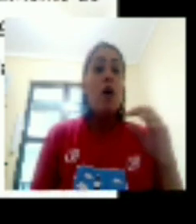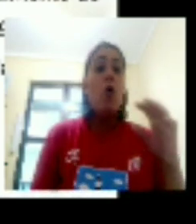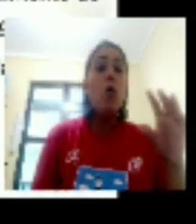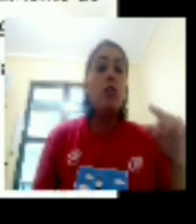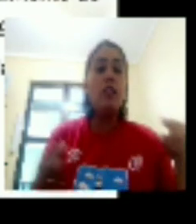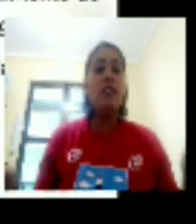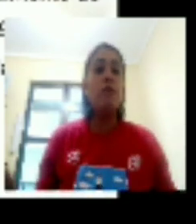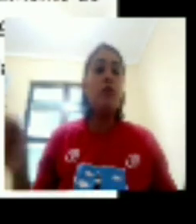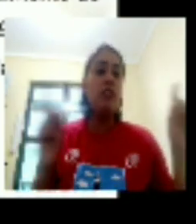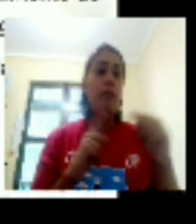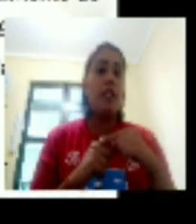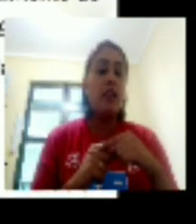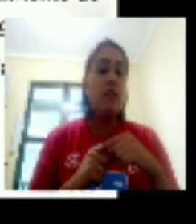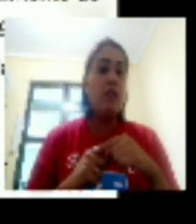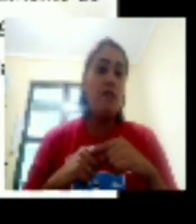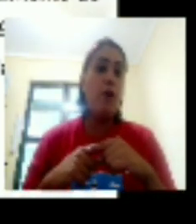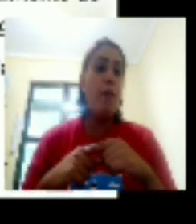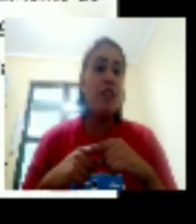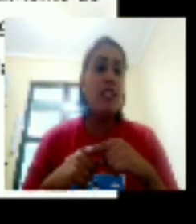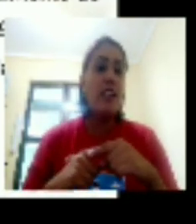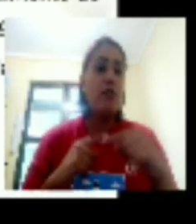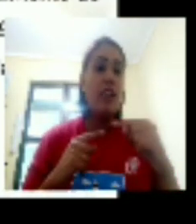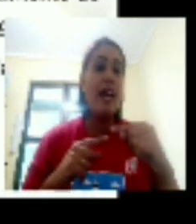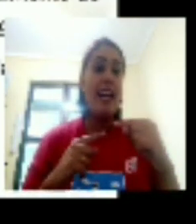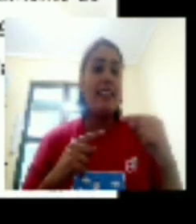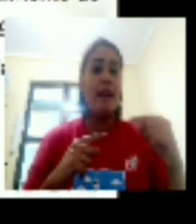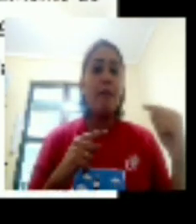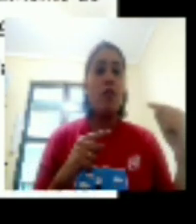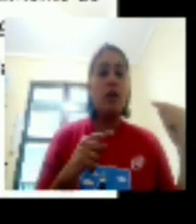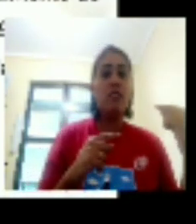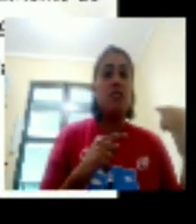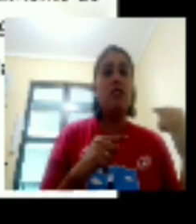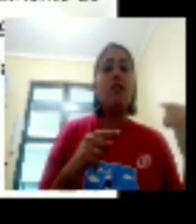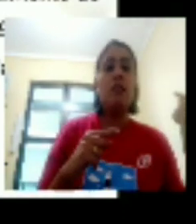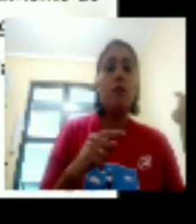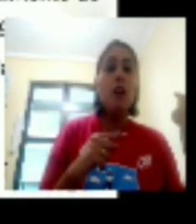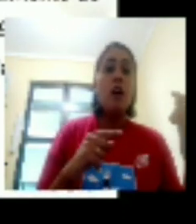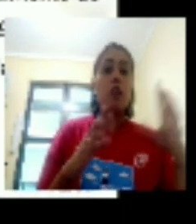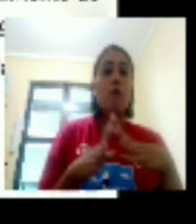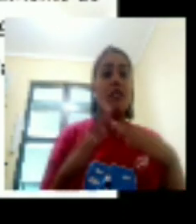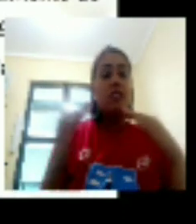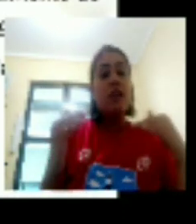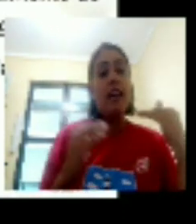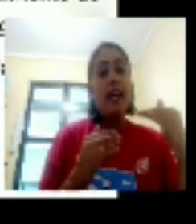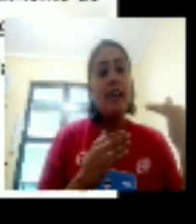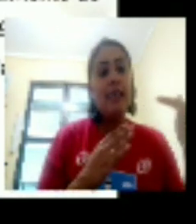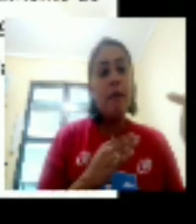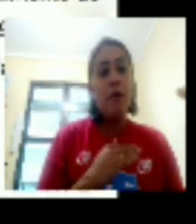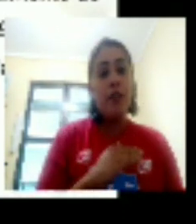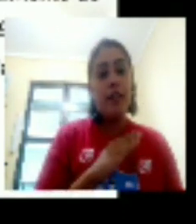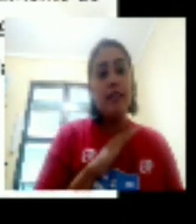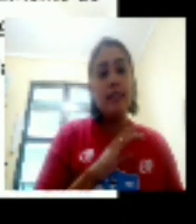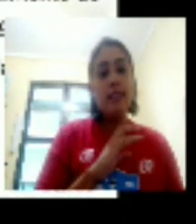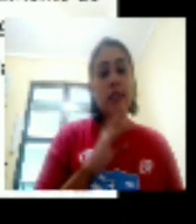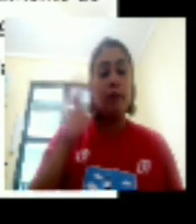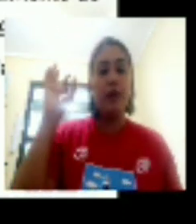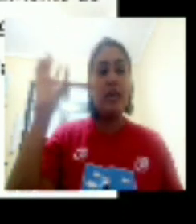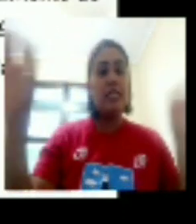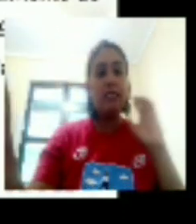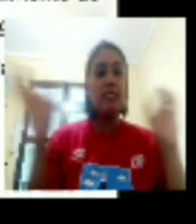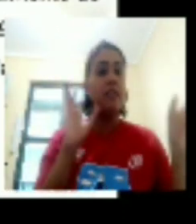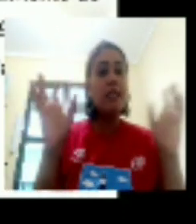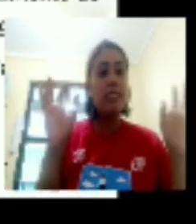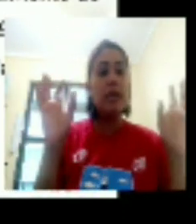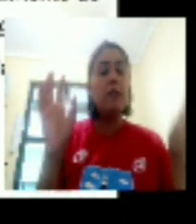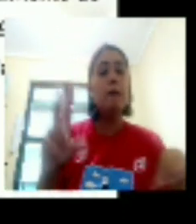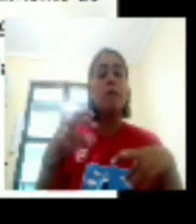tá? Onde, simultaneamente, teve o processo de redemocratização. Como assim redemocratização? Porque